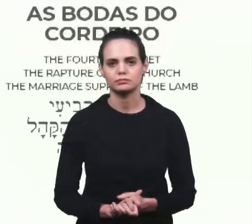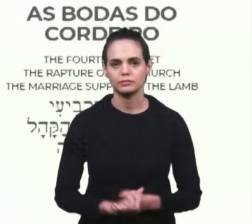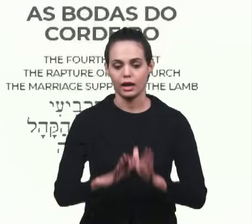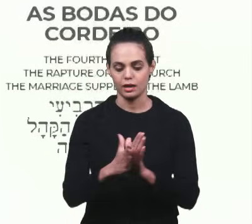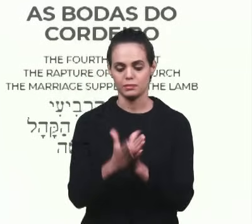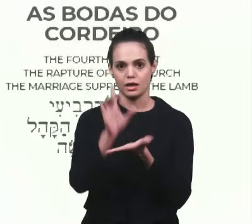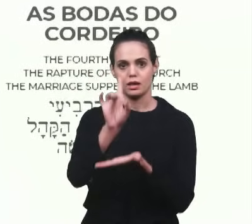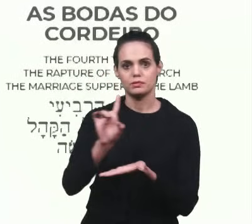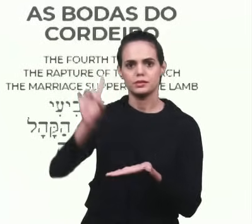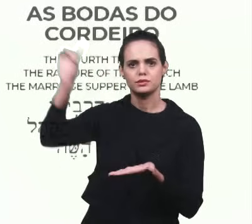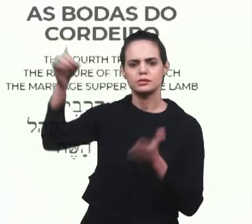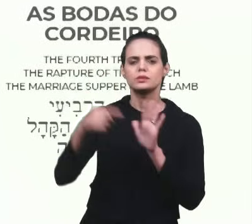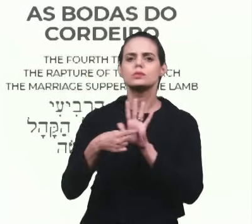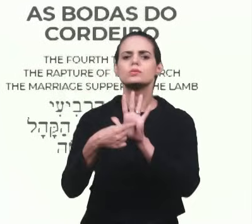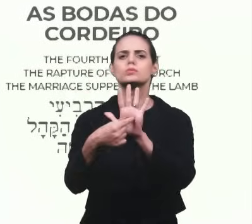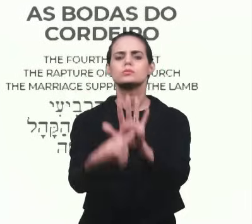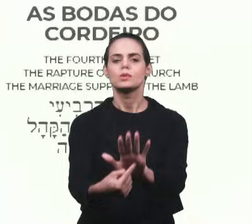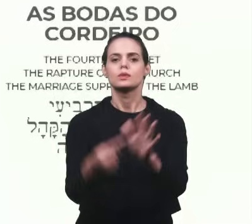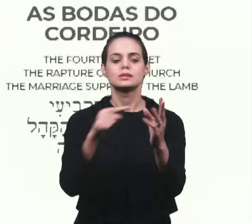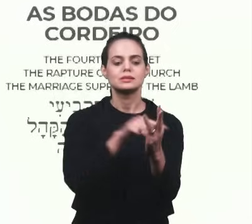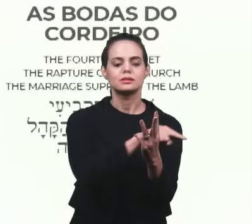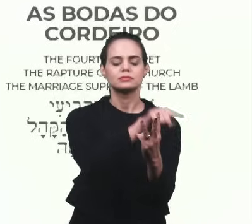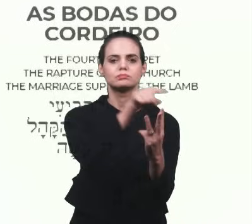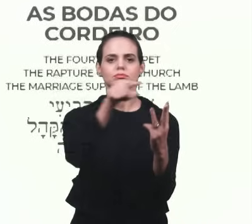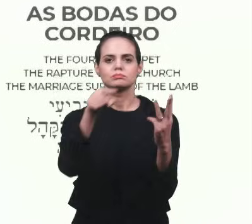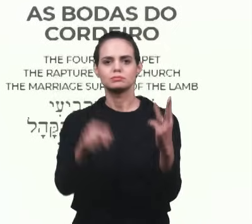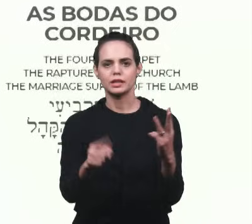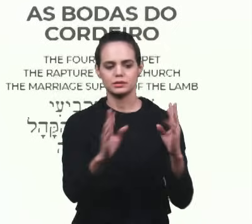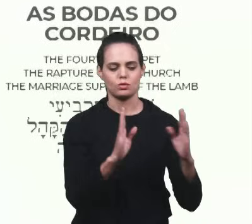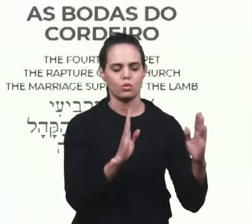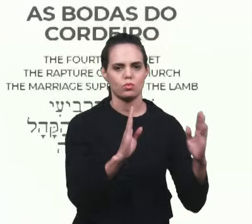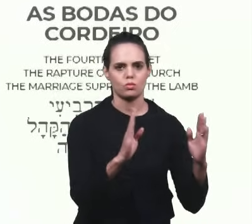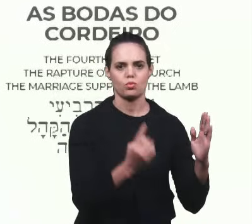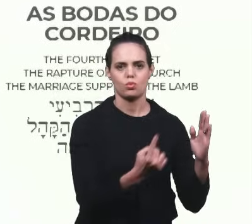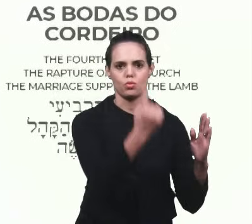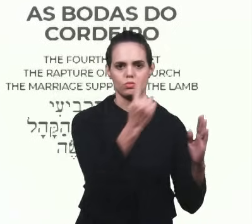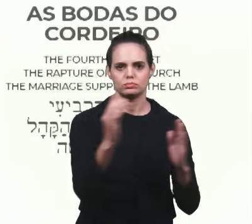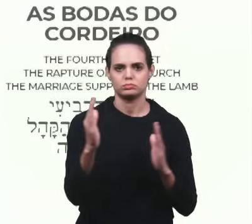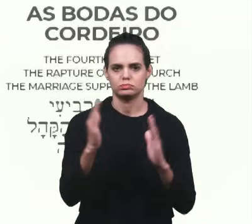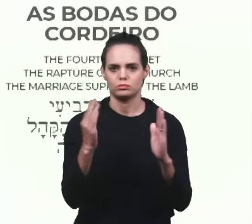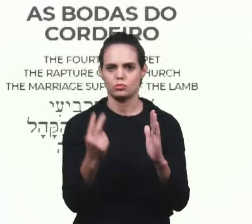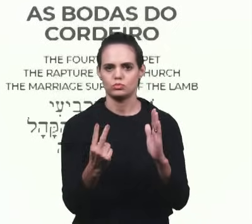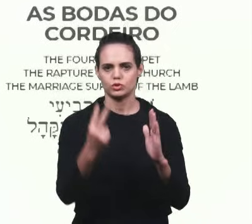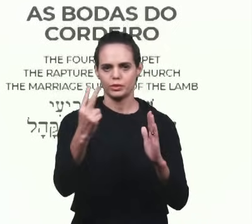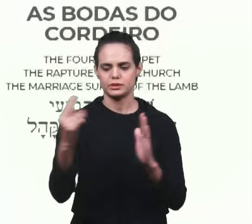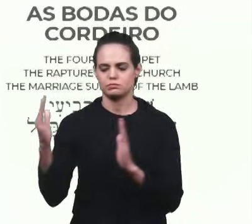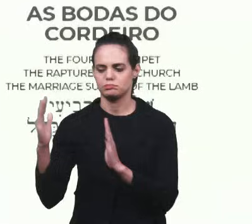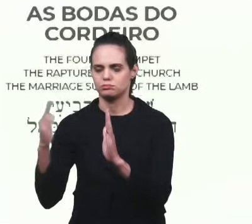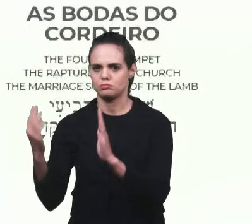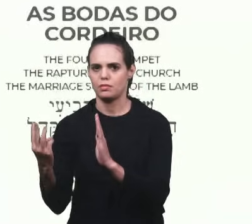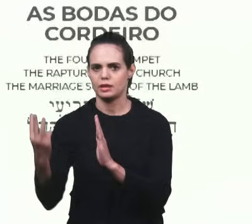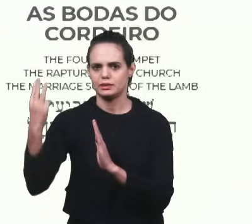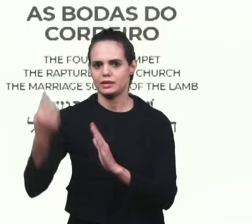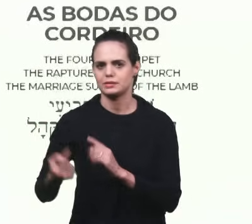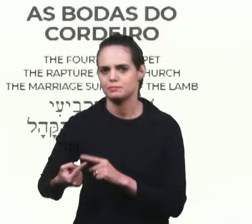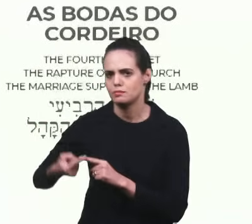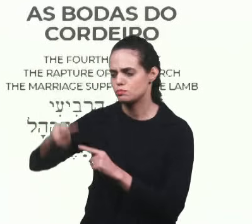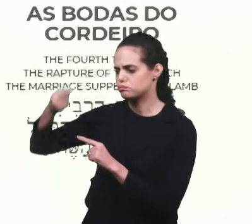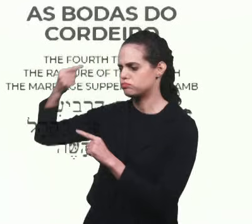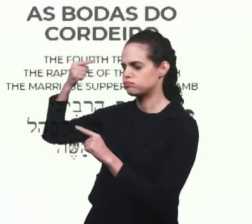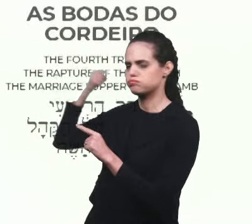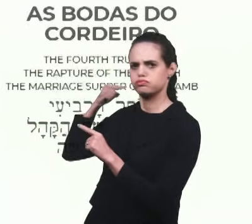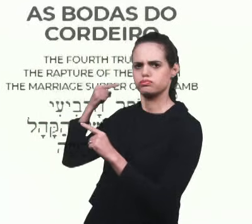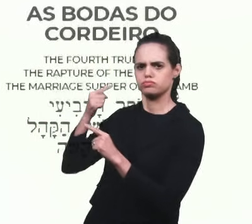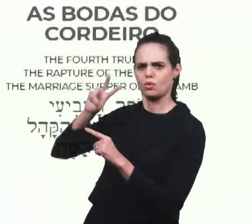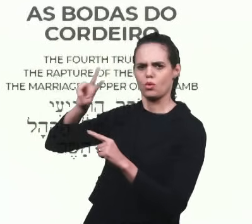coloca 3 dispensações. Então, primeira dispensação, 2000 anos, está ali,